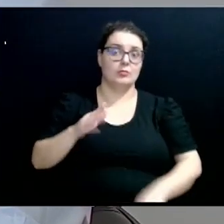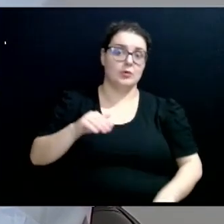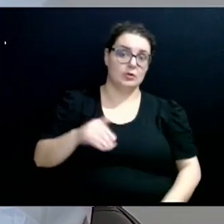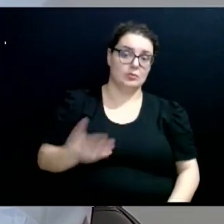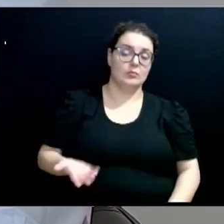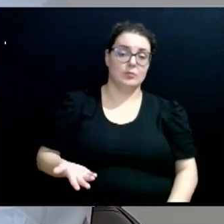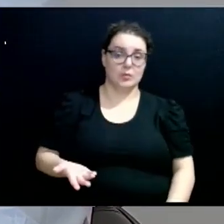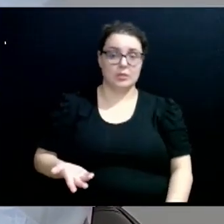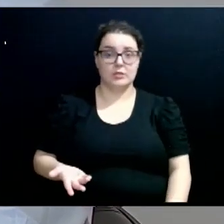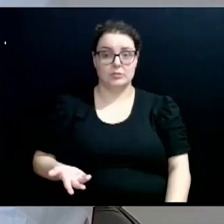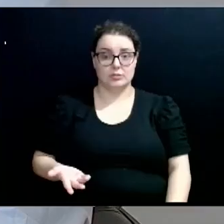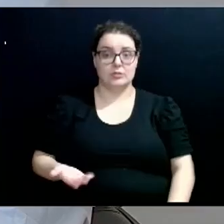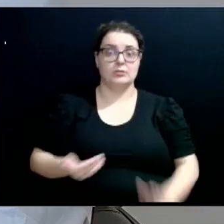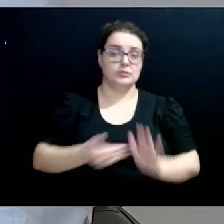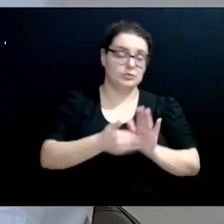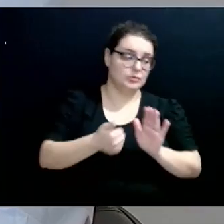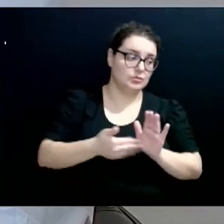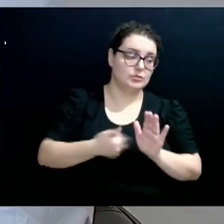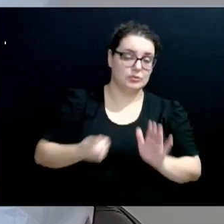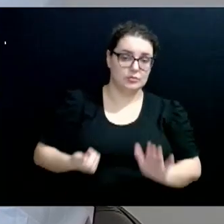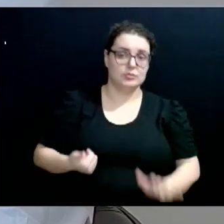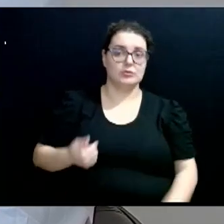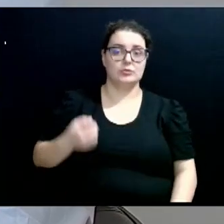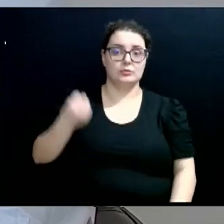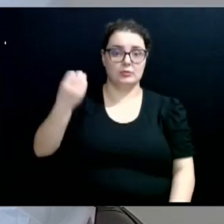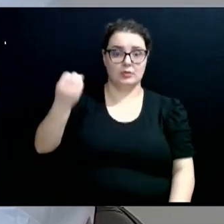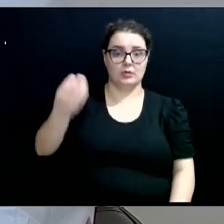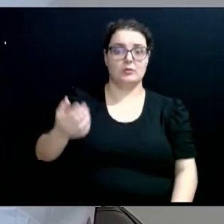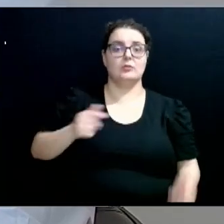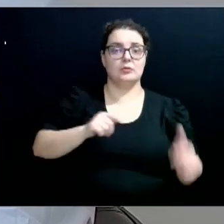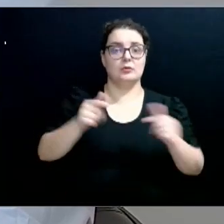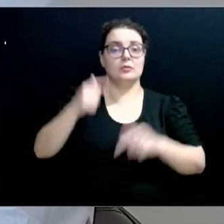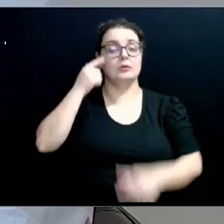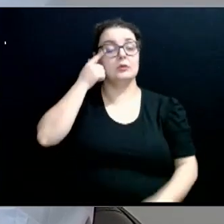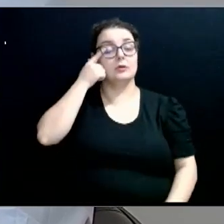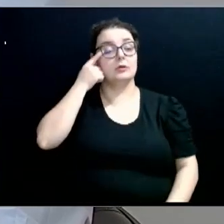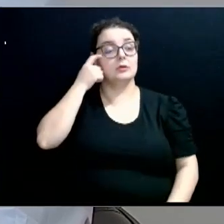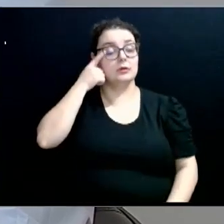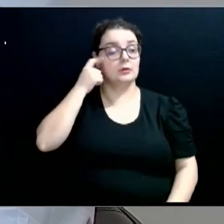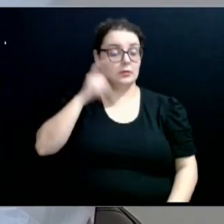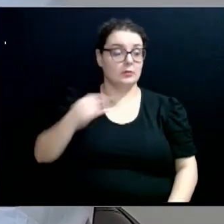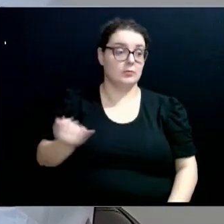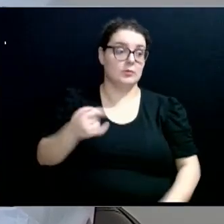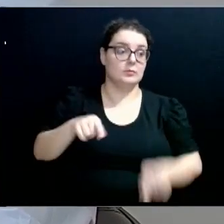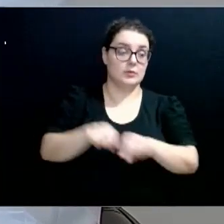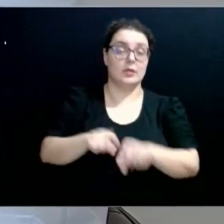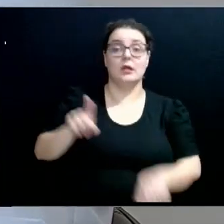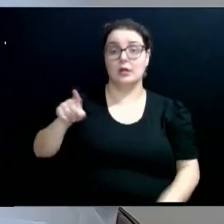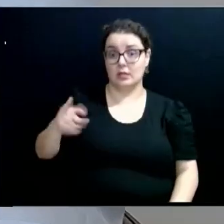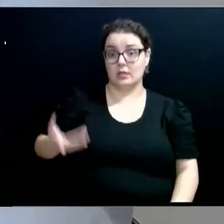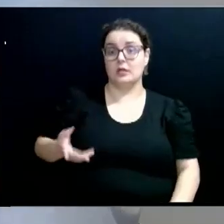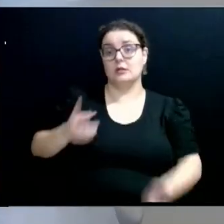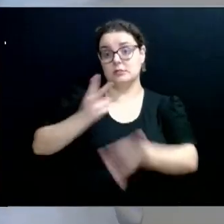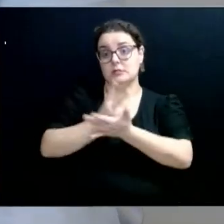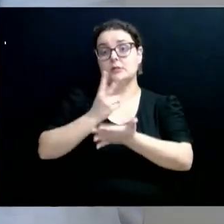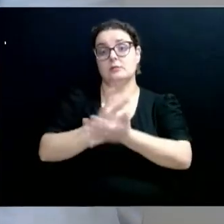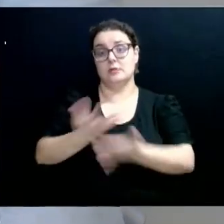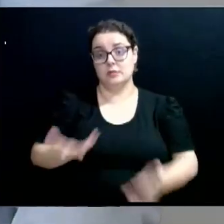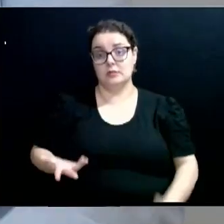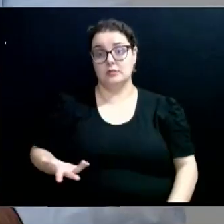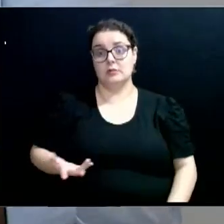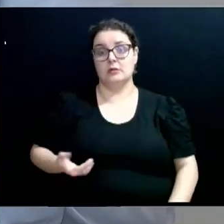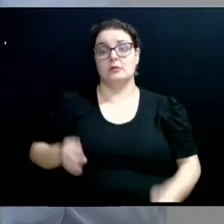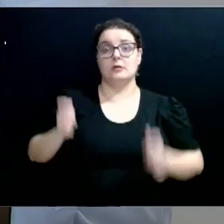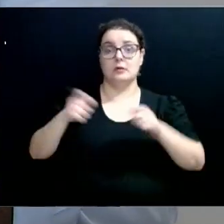procurar promoções de viagens, de locais de hospedagem é interessante também, né? Essa é uma constante,